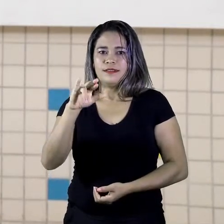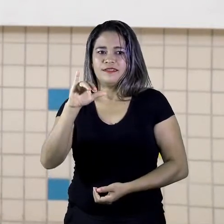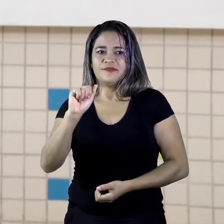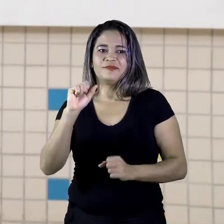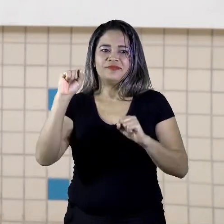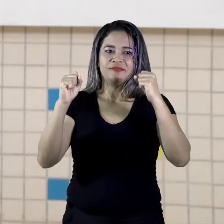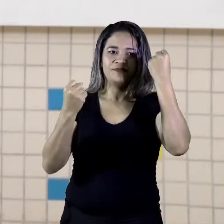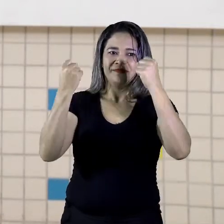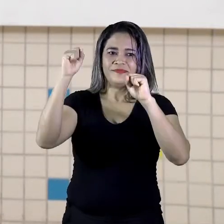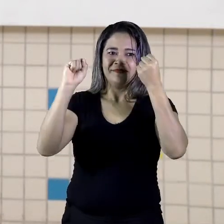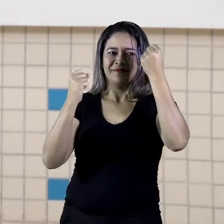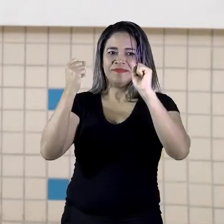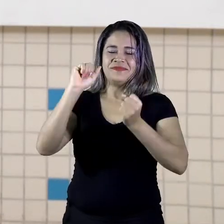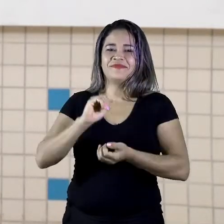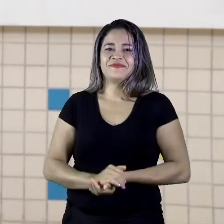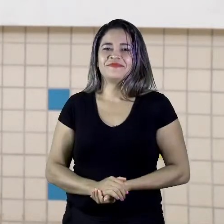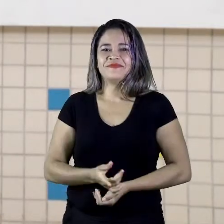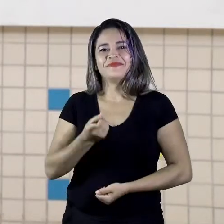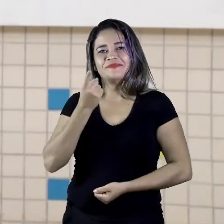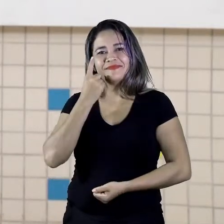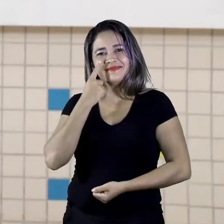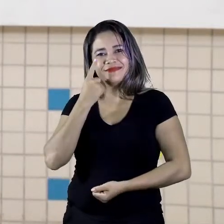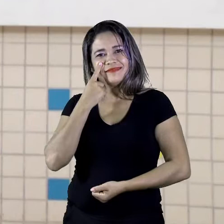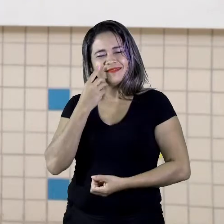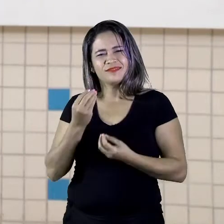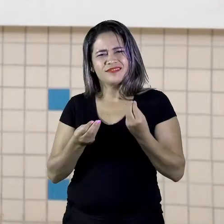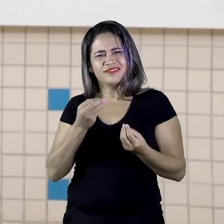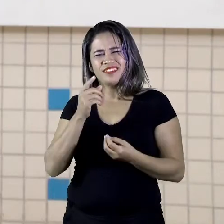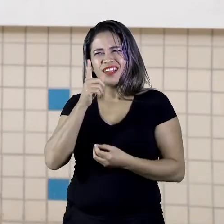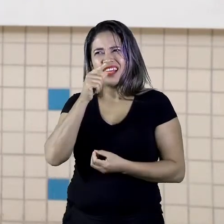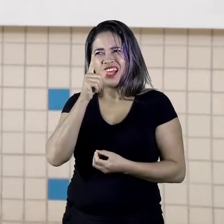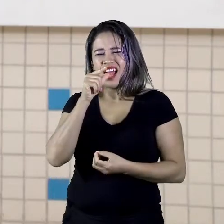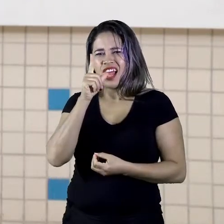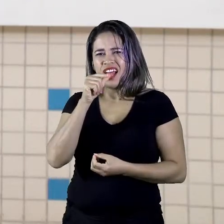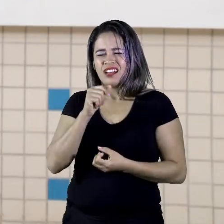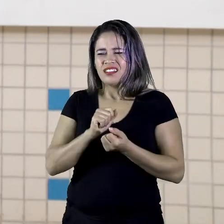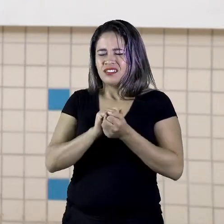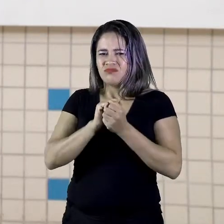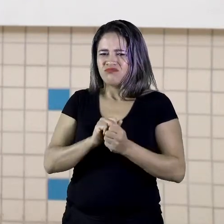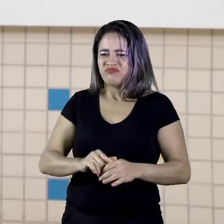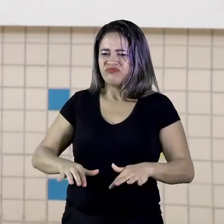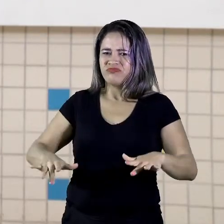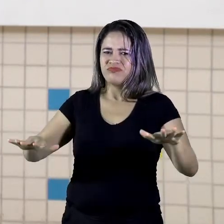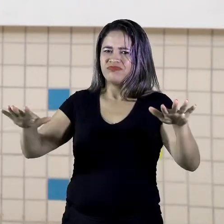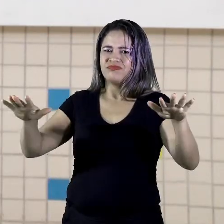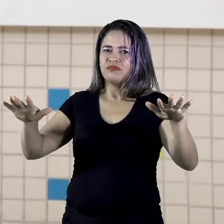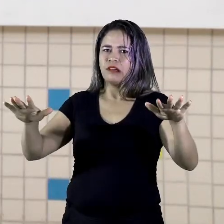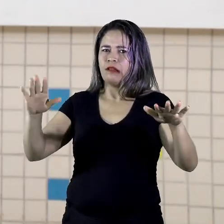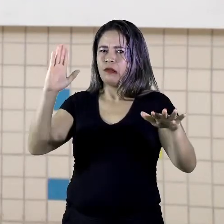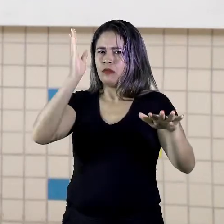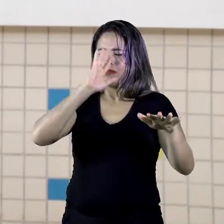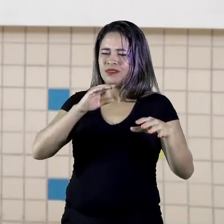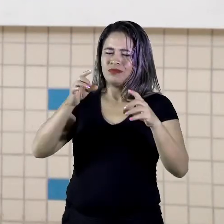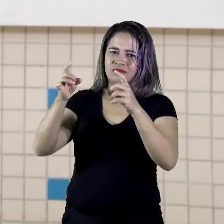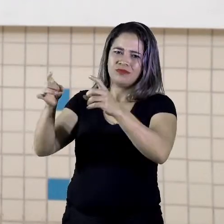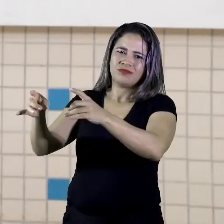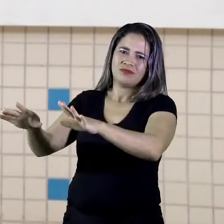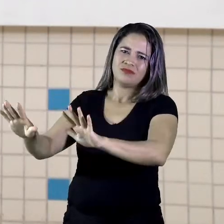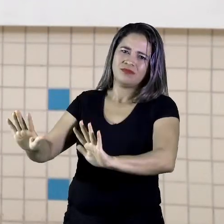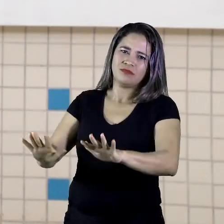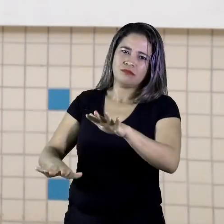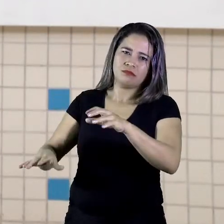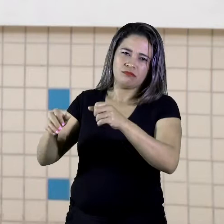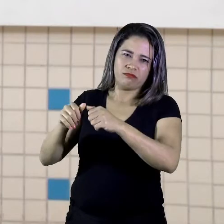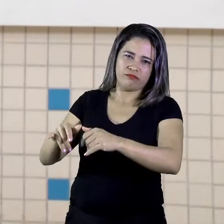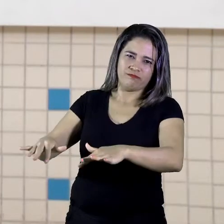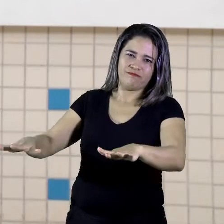Vimos também como a água ela é muito desperdiçada no Brasil, principalmente com vazamentos de água nos